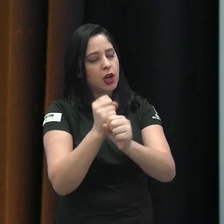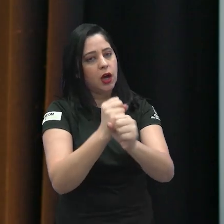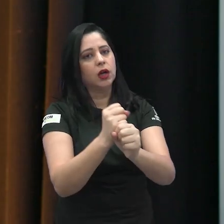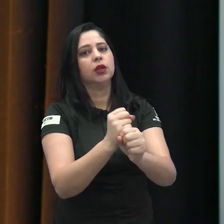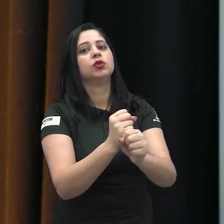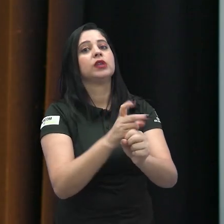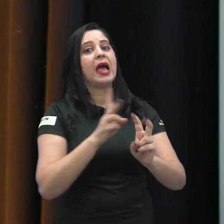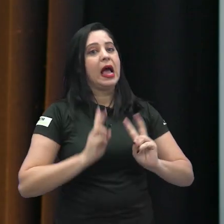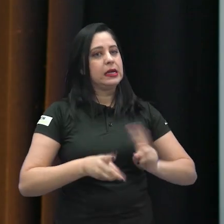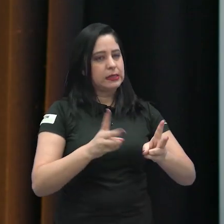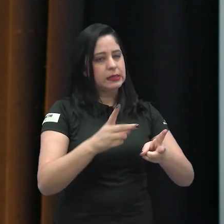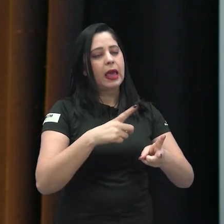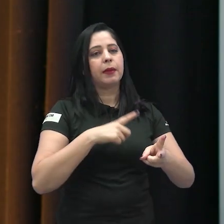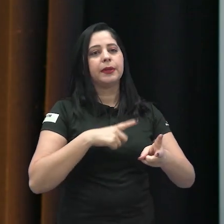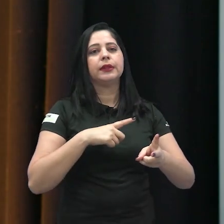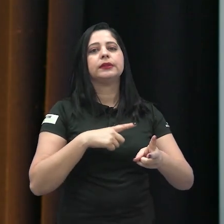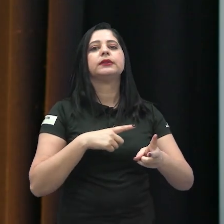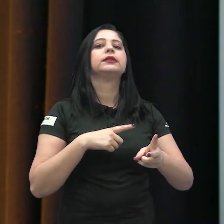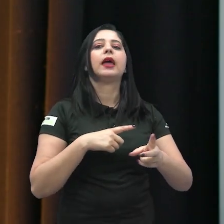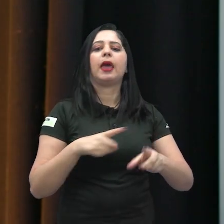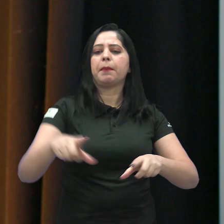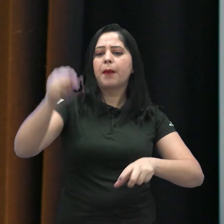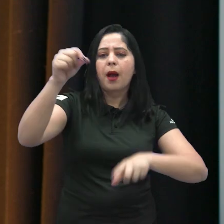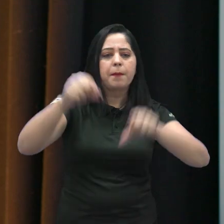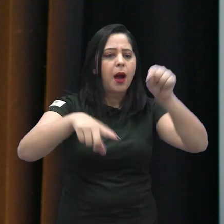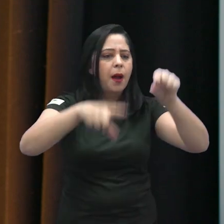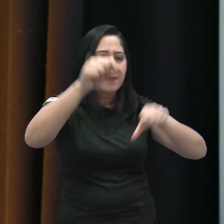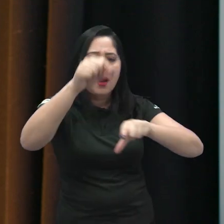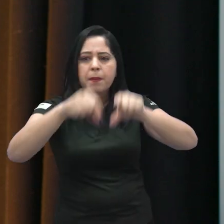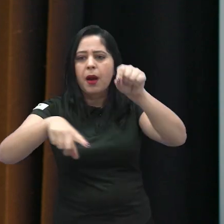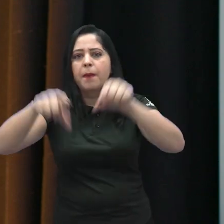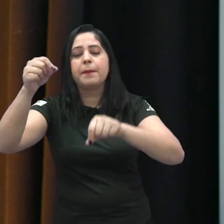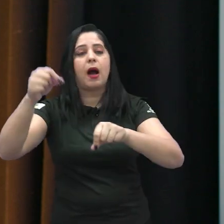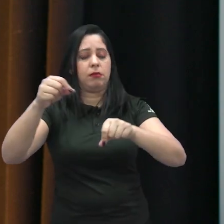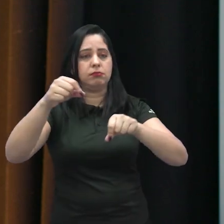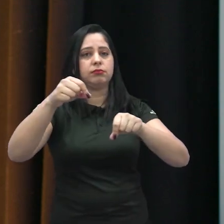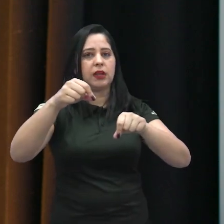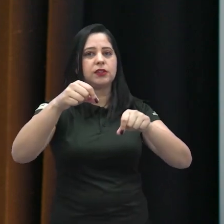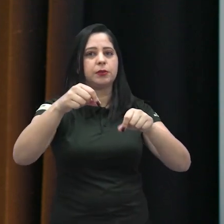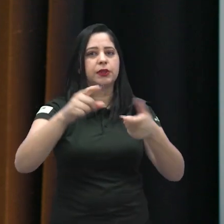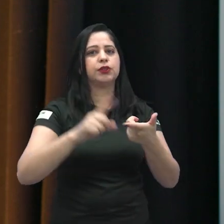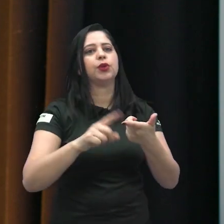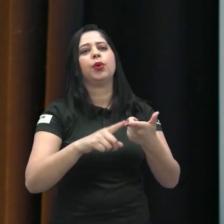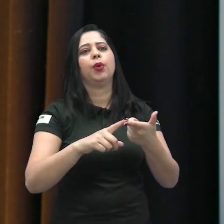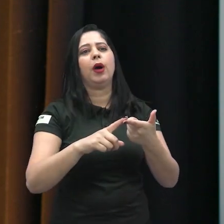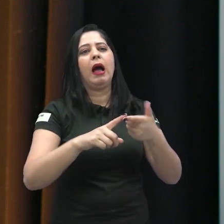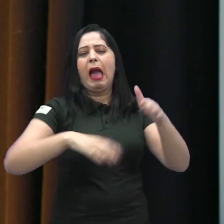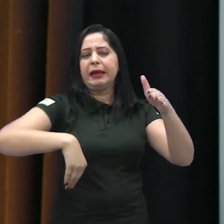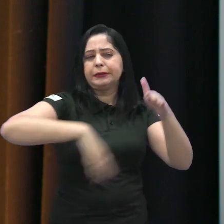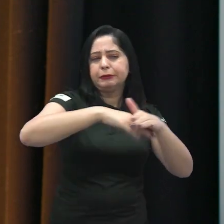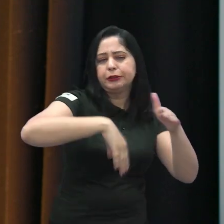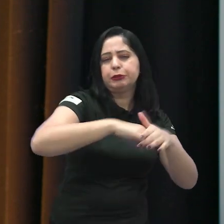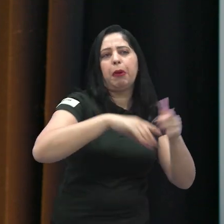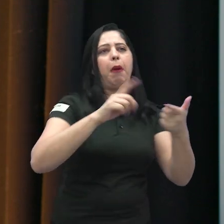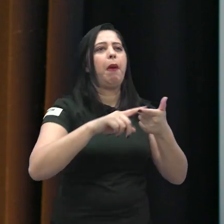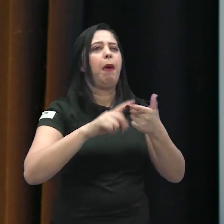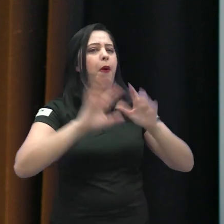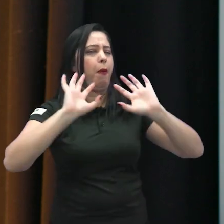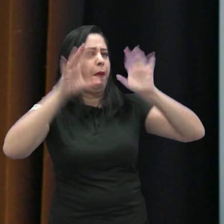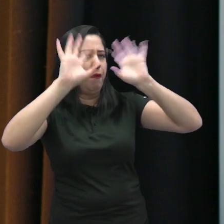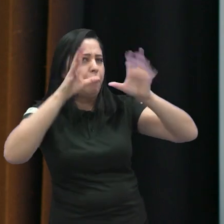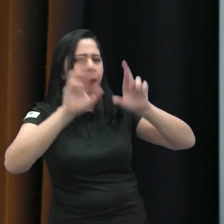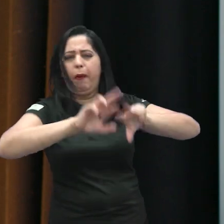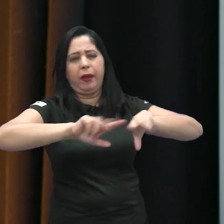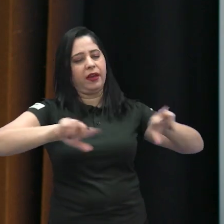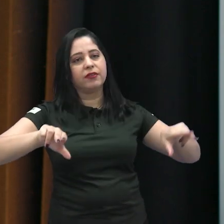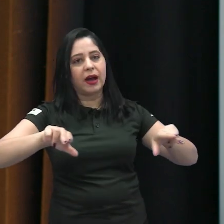anos existem as seletivas nas diversas modalidades de quadra, modalidades individuais, modalidades de campo, né, onde